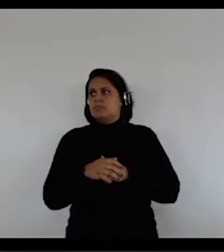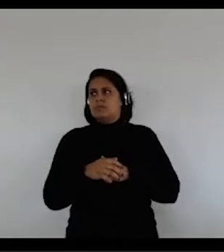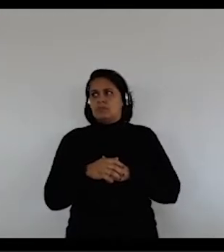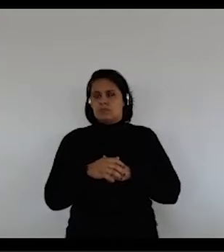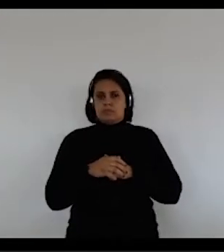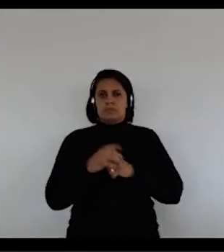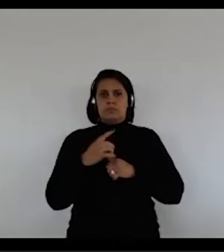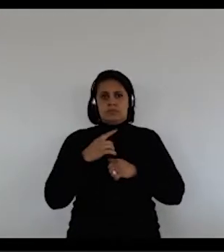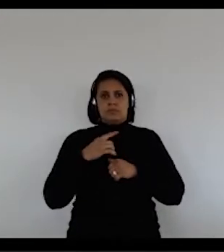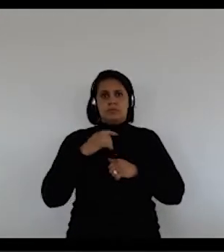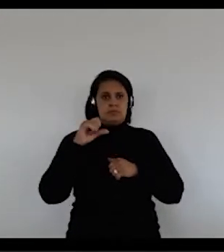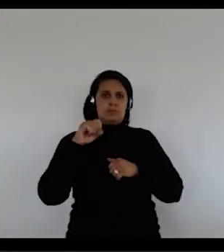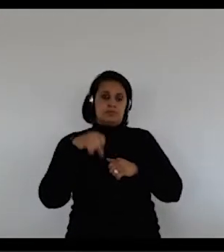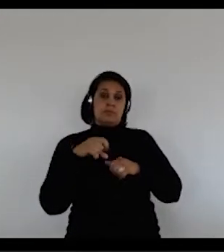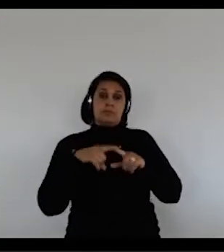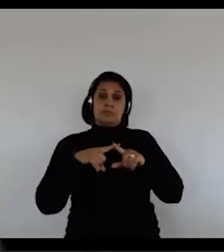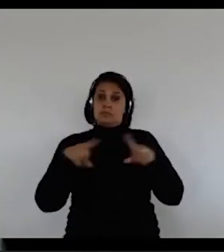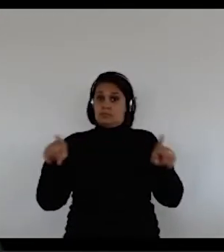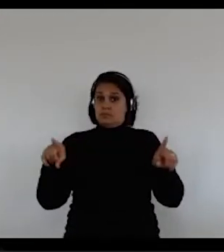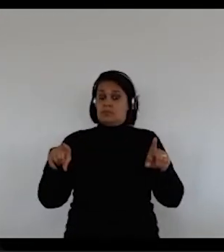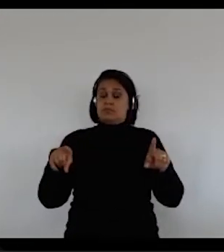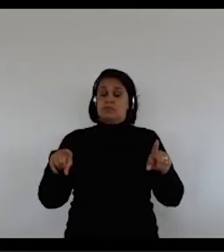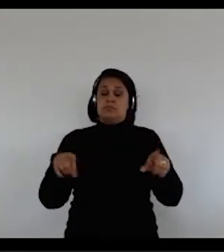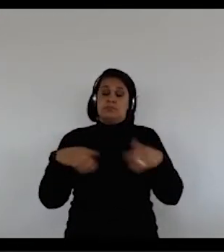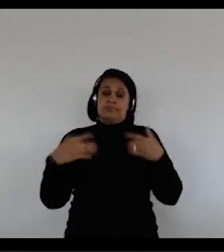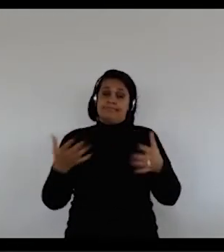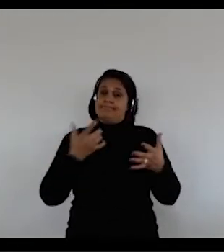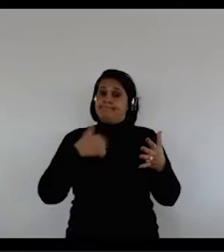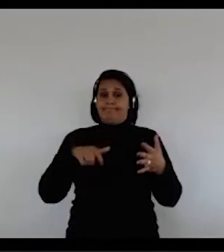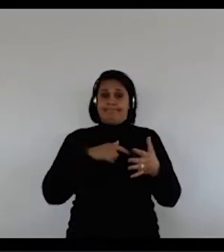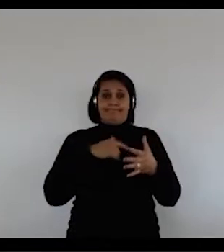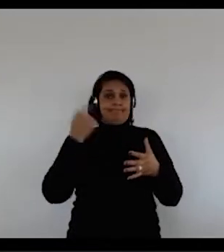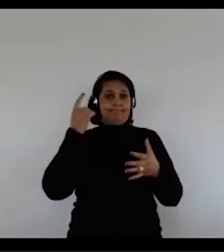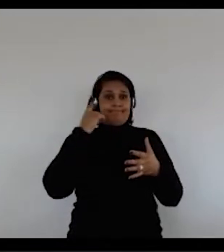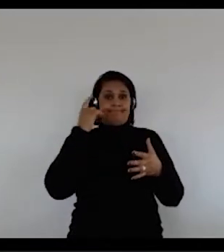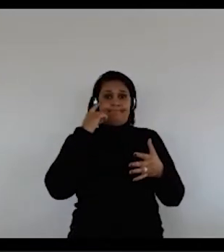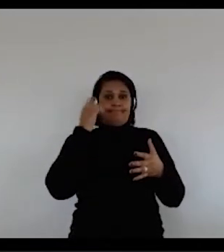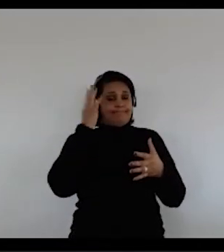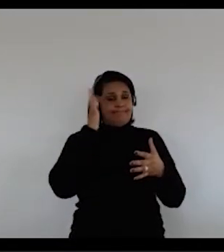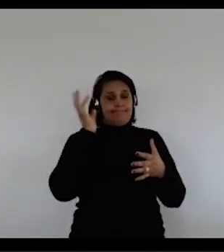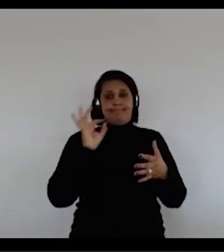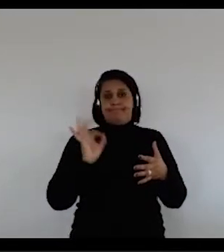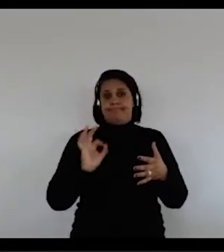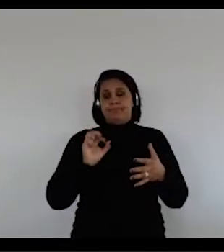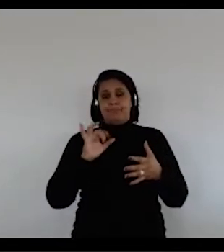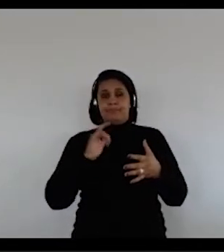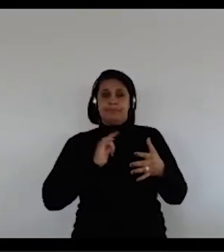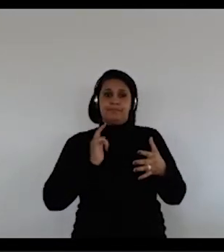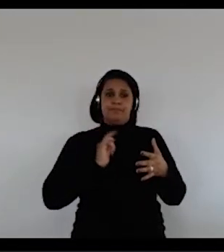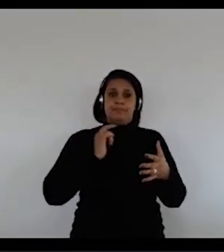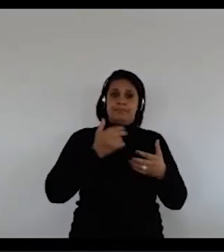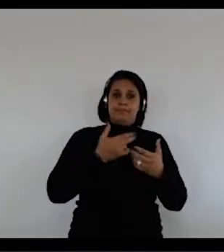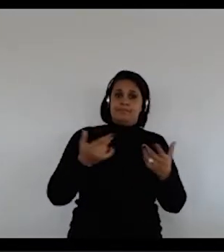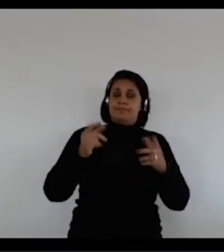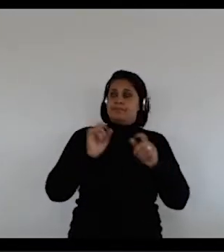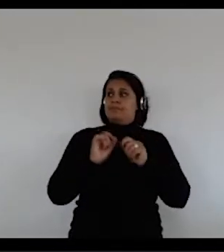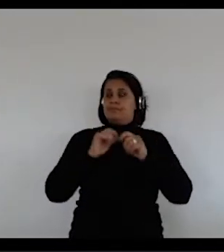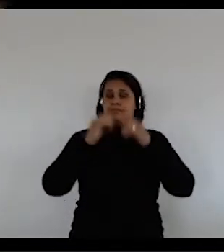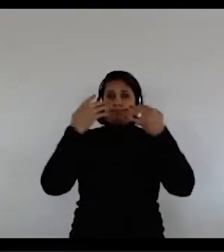vias digitais, mas não tínhamos prevista uma celebração